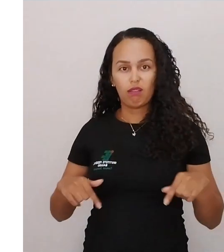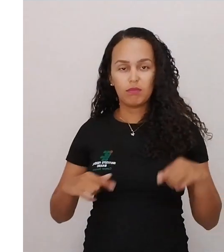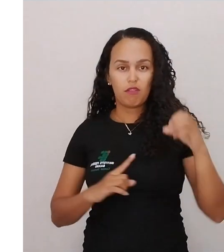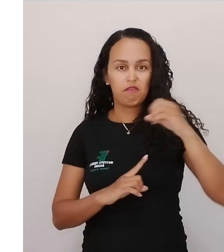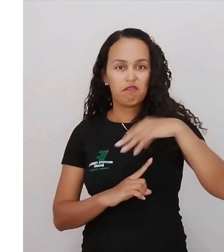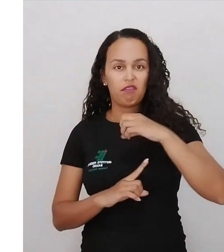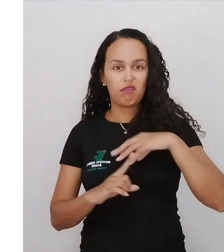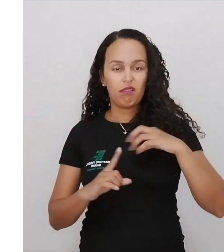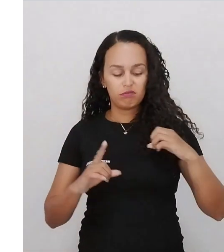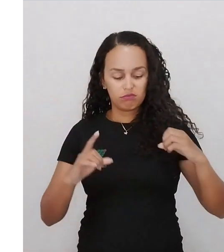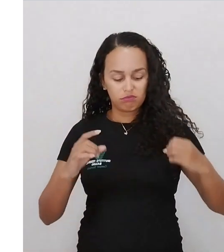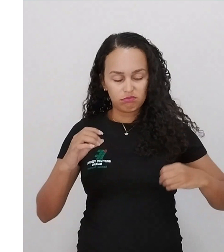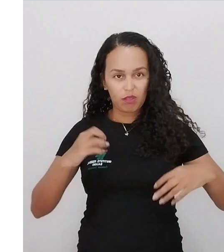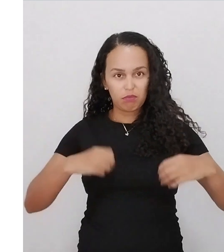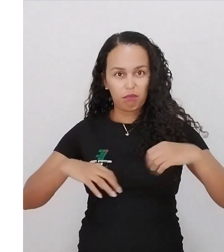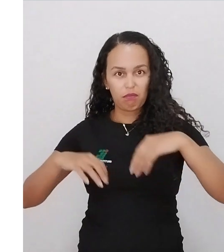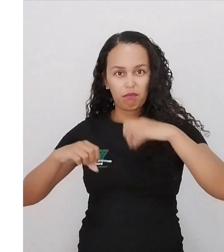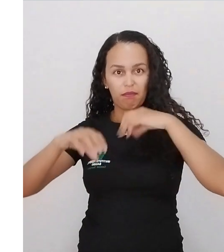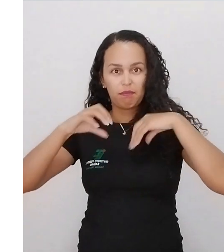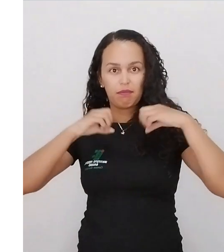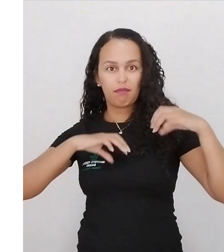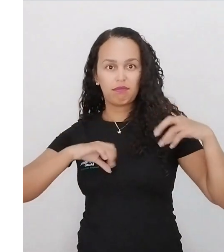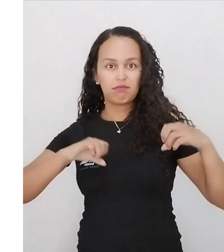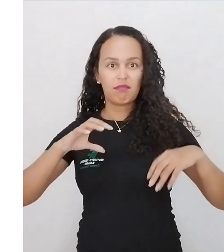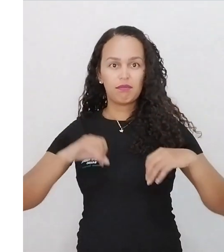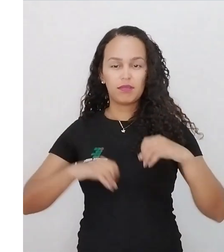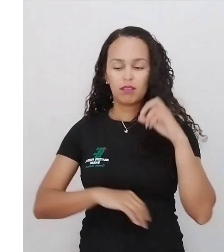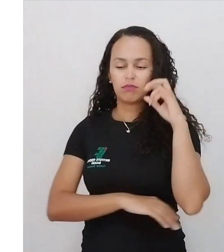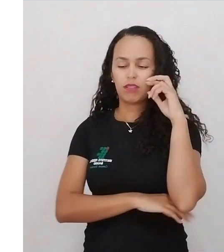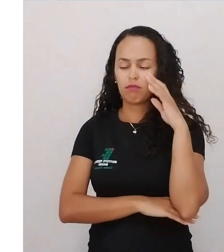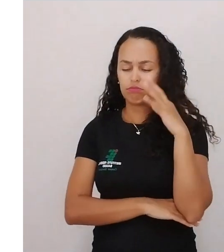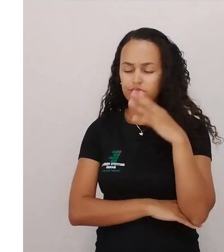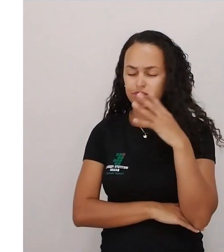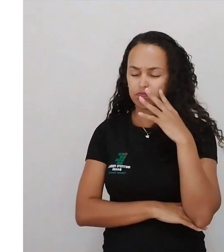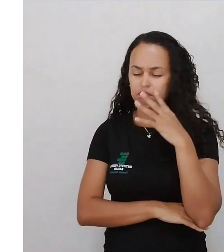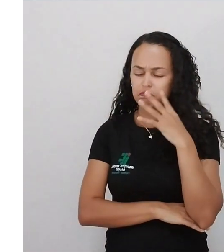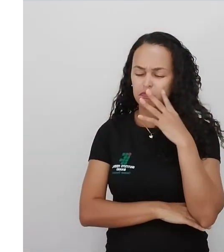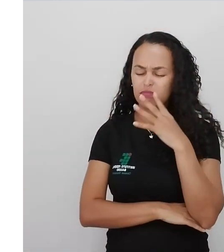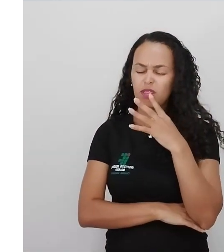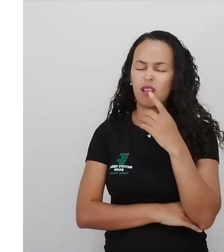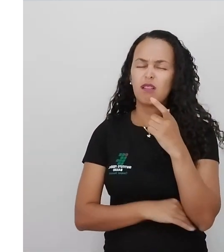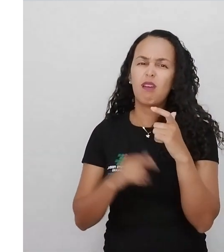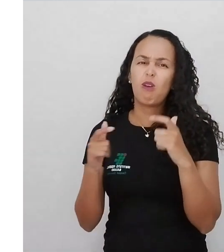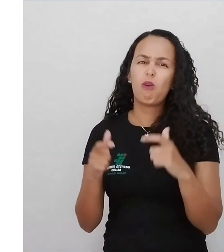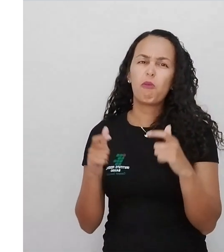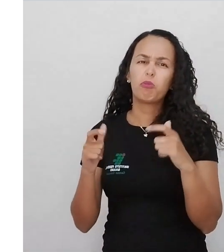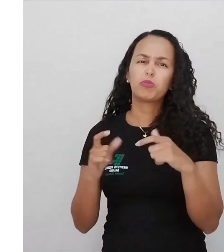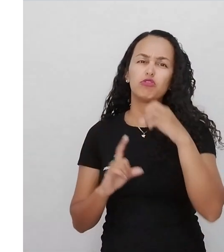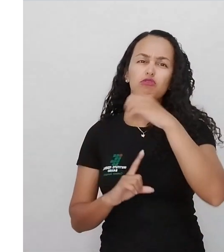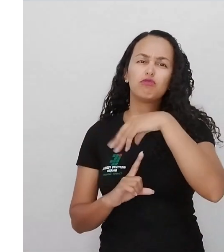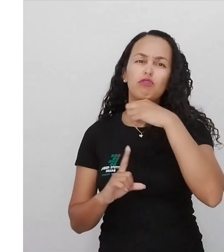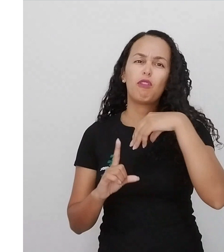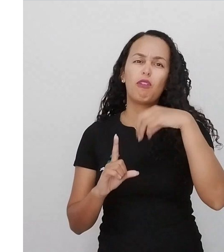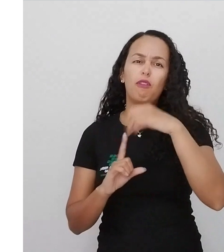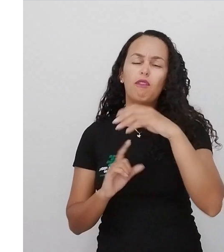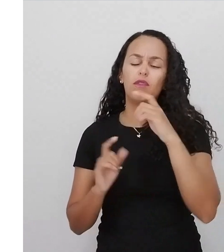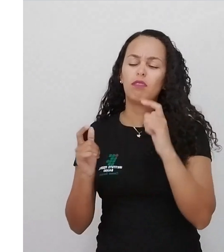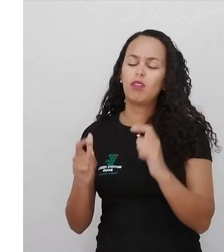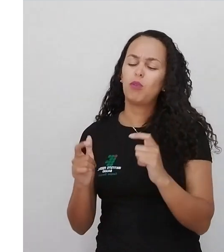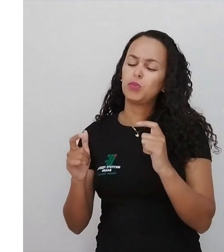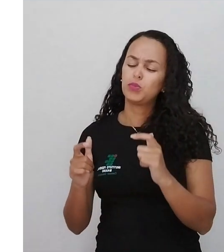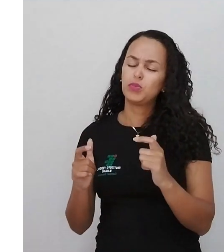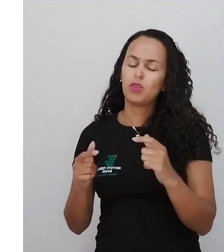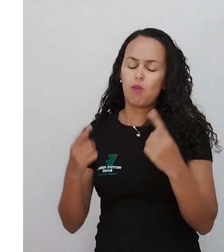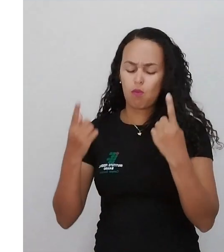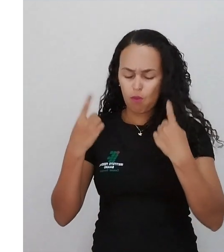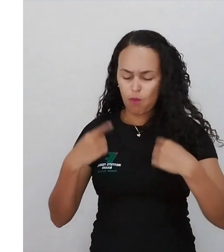estava coberto por fungos, né? E aí vinha aquela inquietação do tipo, da onde esse fungo veio e tal? Foi o